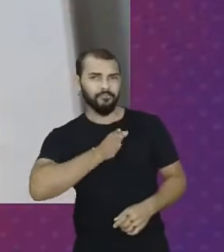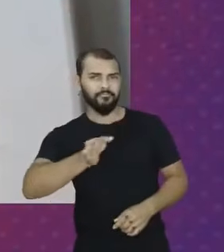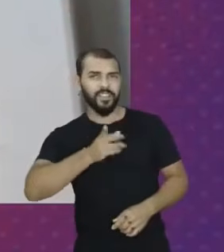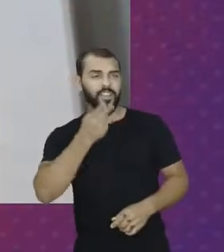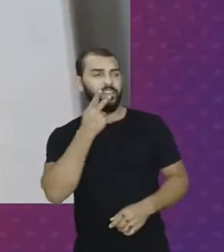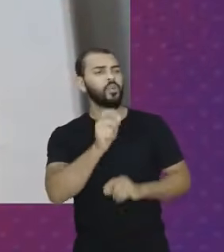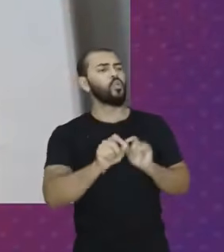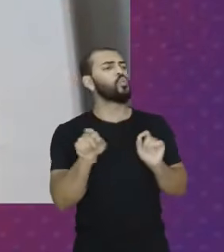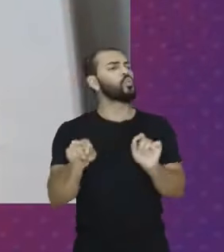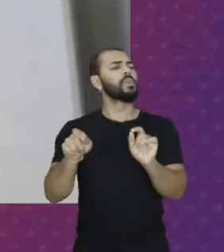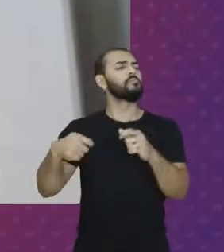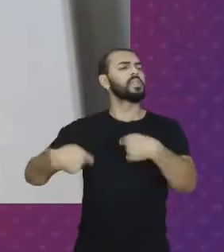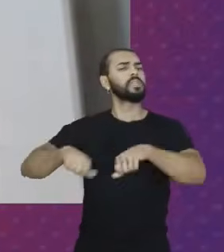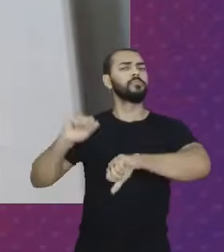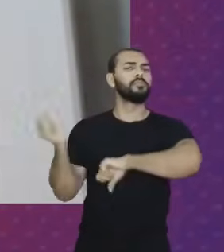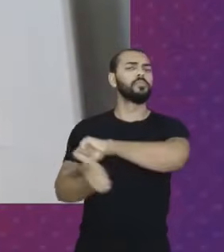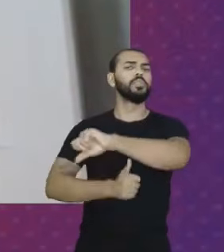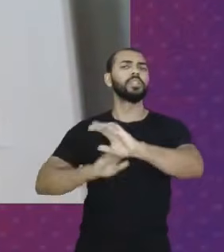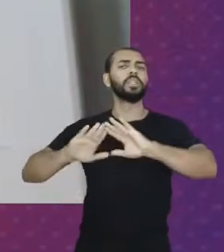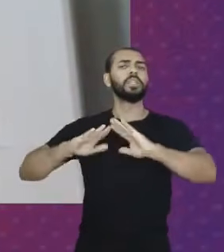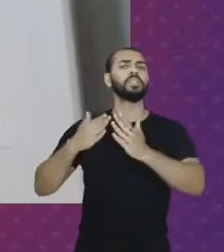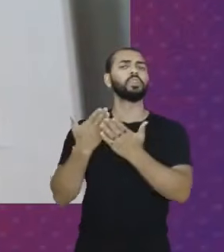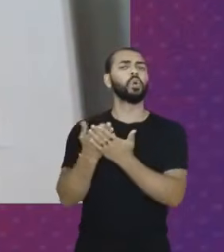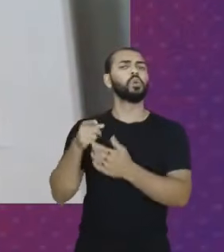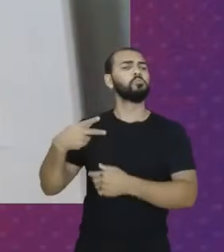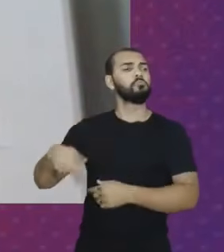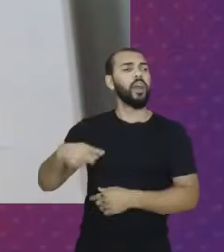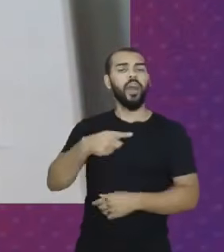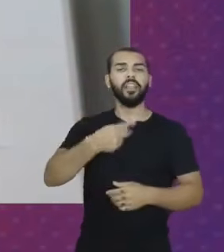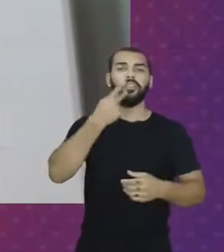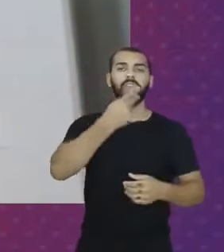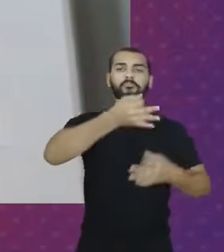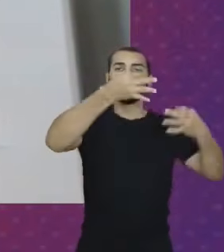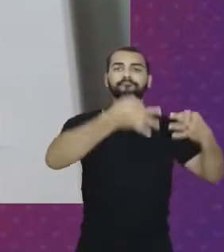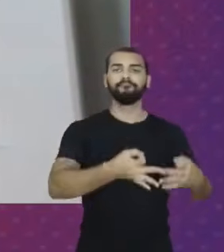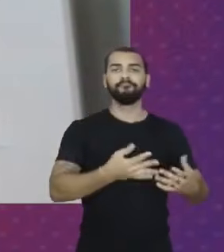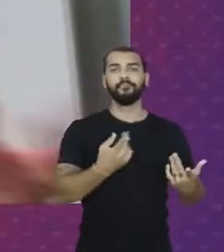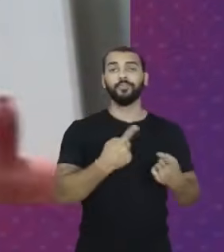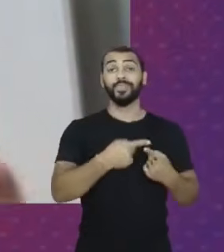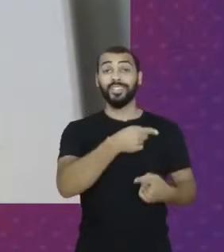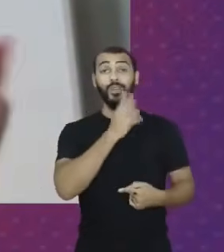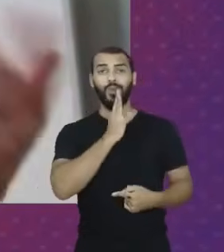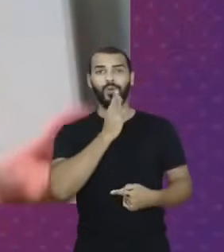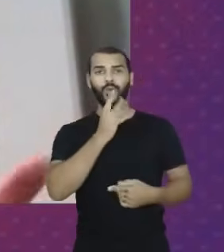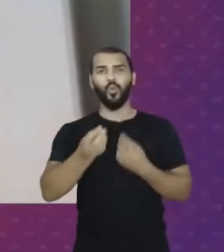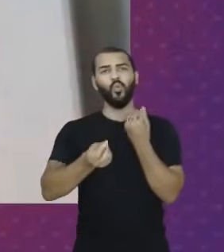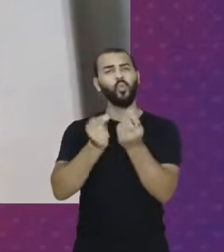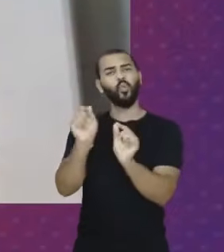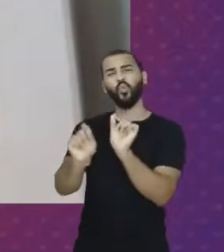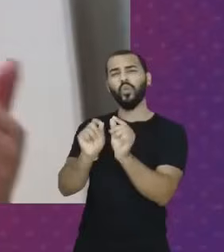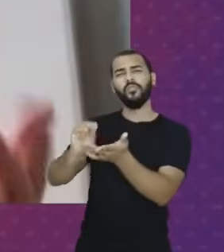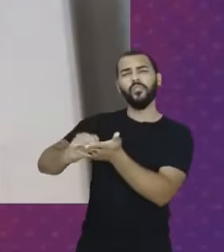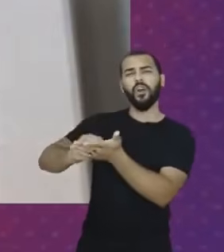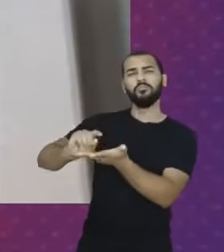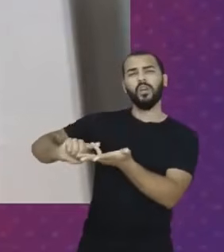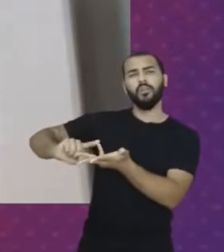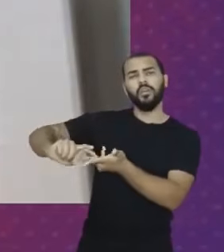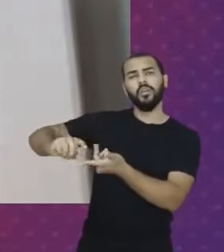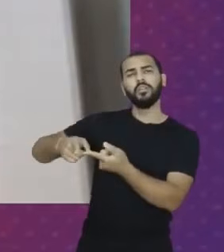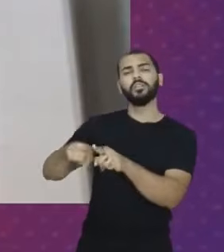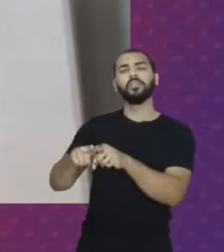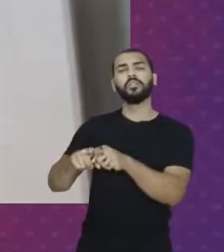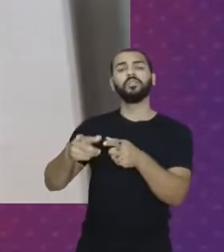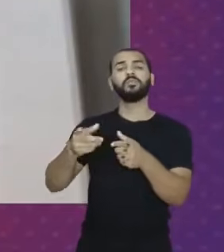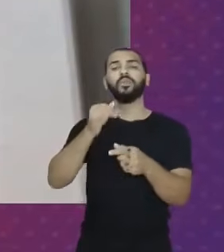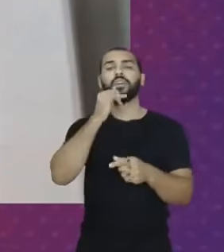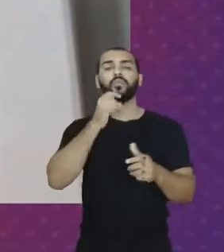precisa mudar na escola do filho dela, ela tem convicção do que é, ela vai saber te dizer. São elas que conhecem as mazelas, por exemplo, a ausência de praça pública, de espaço